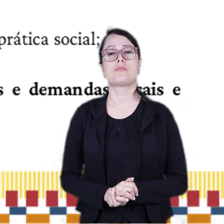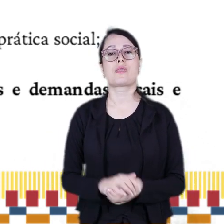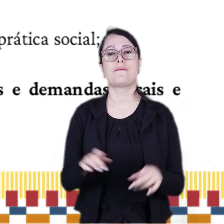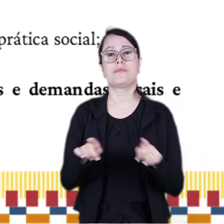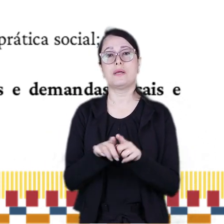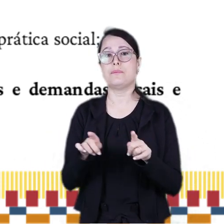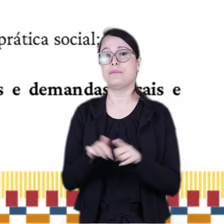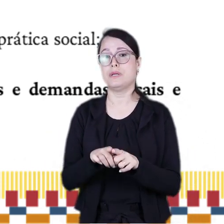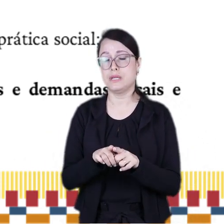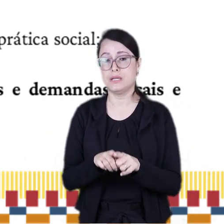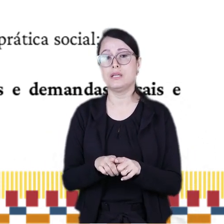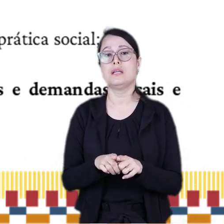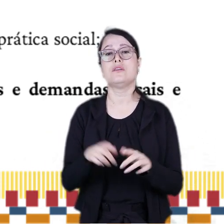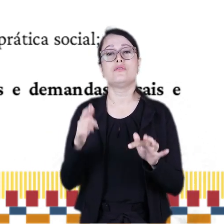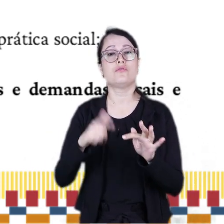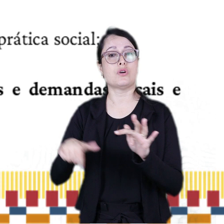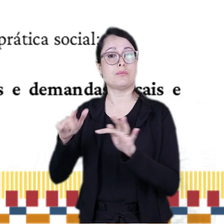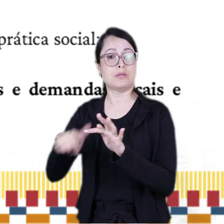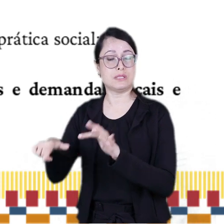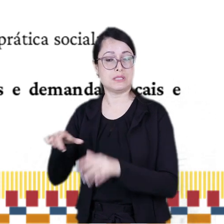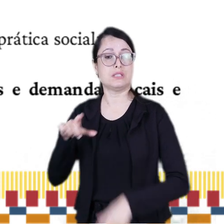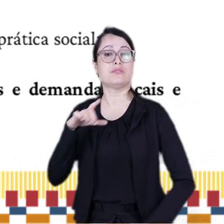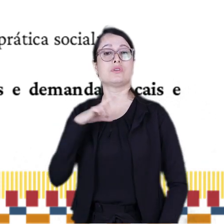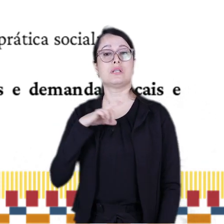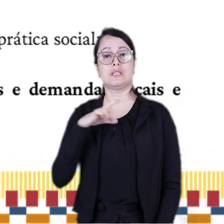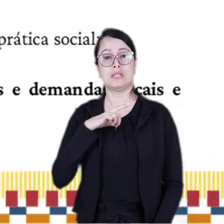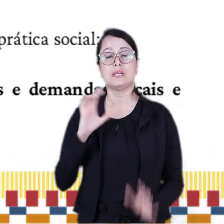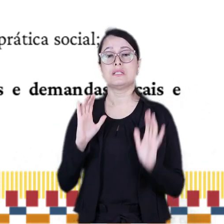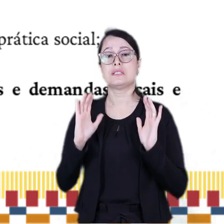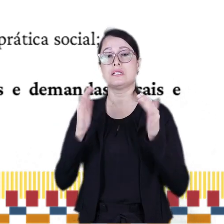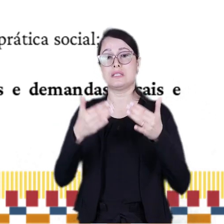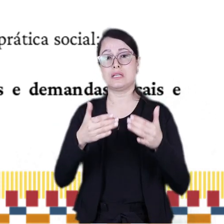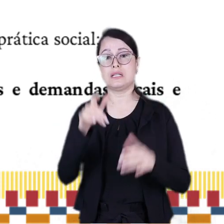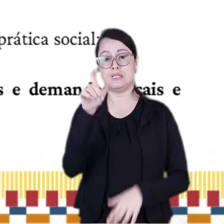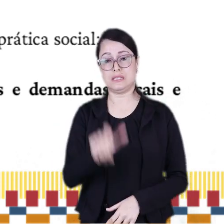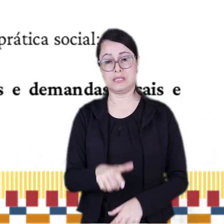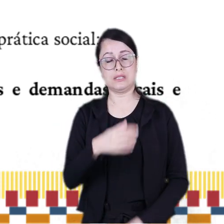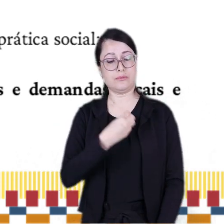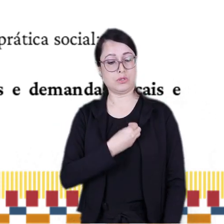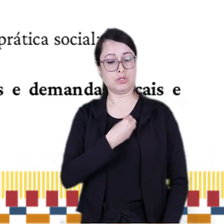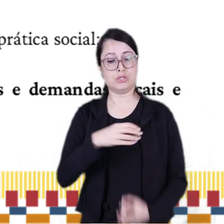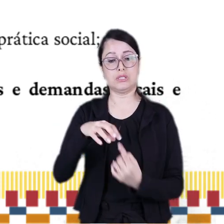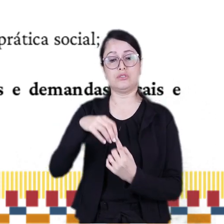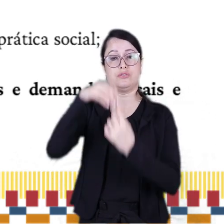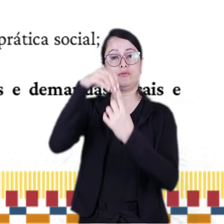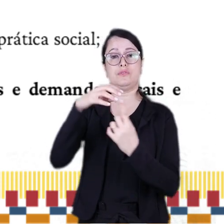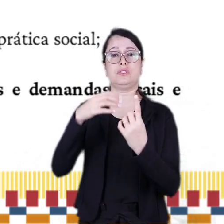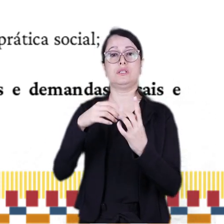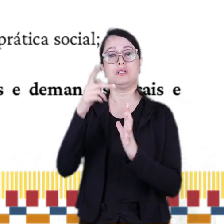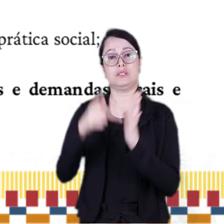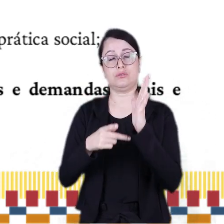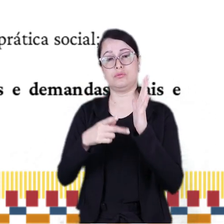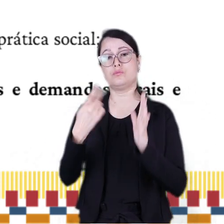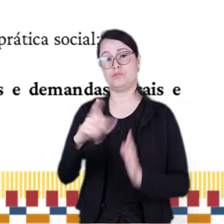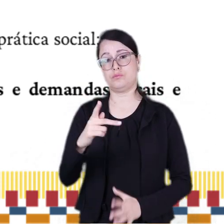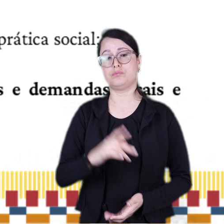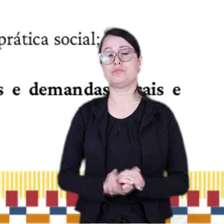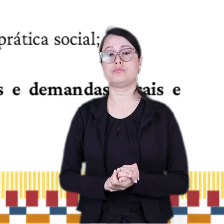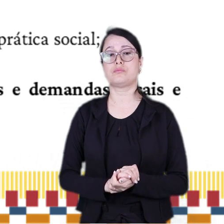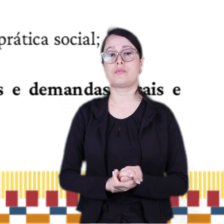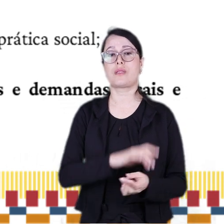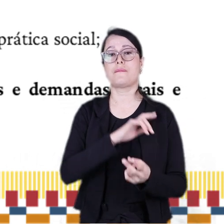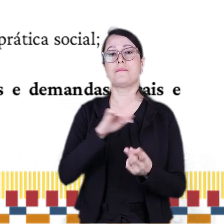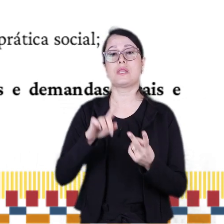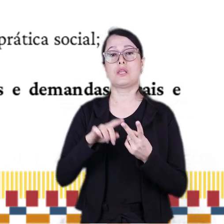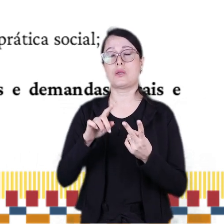básica nós tenhamos também uma qualificação profissional e aí nós vemos então com a construção de percursos